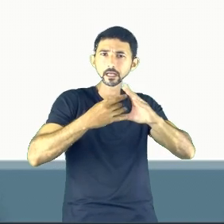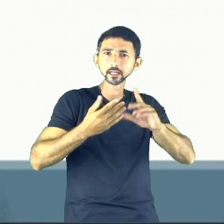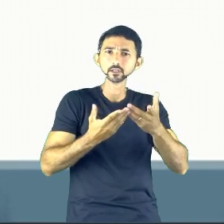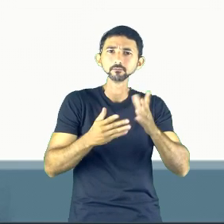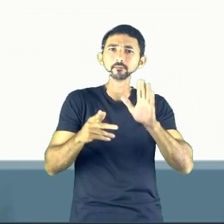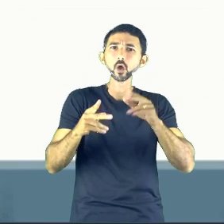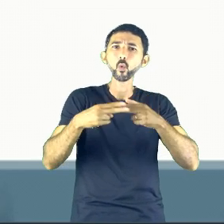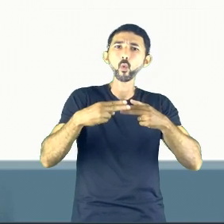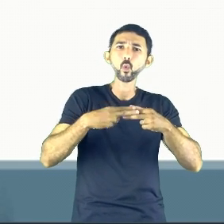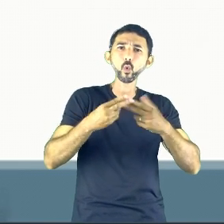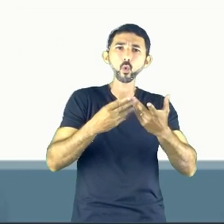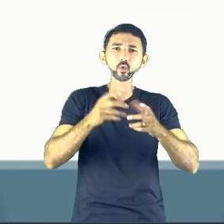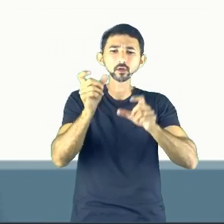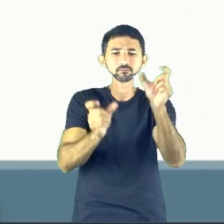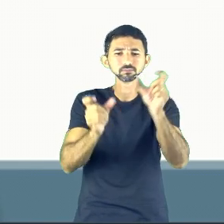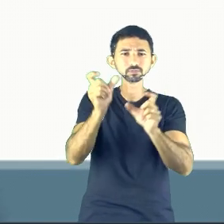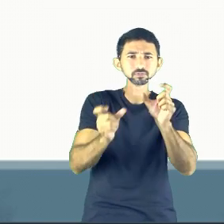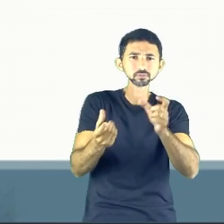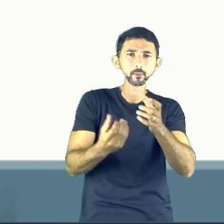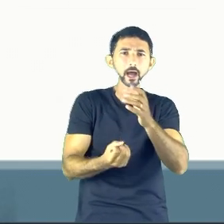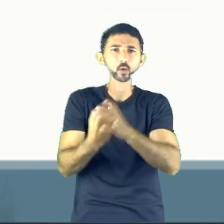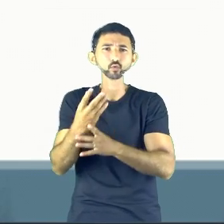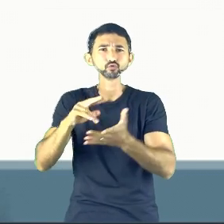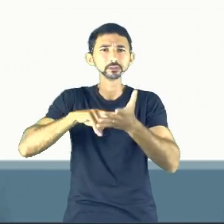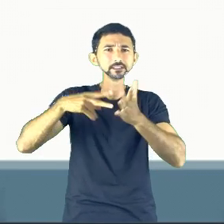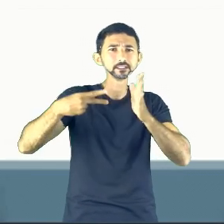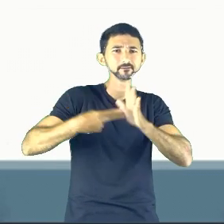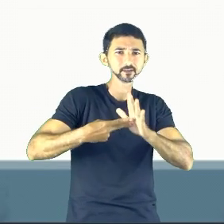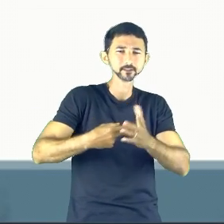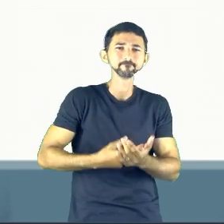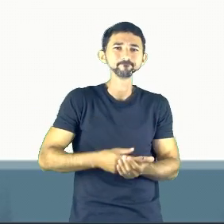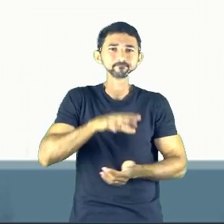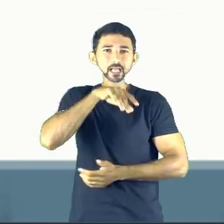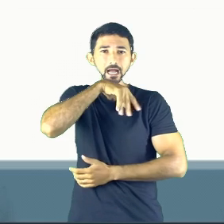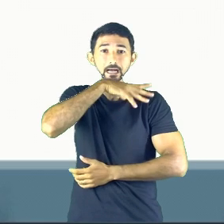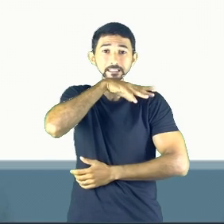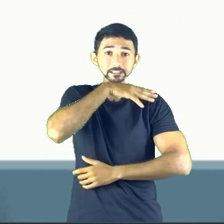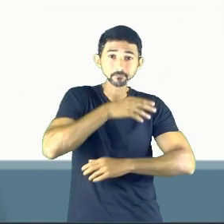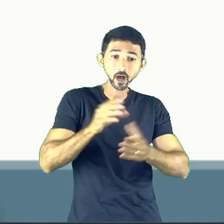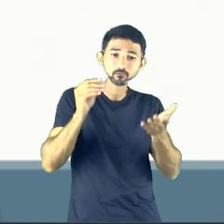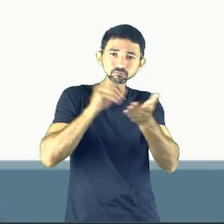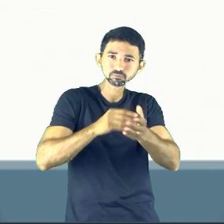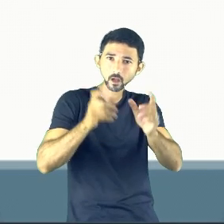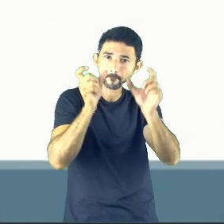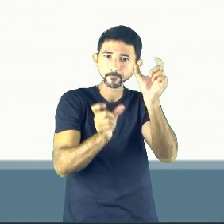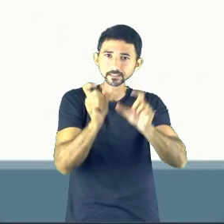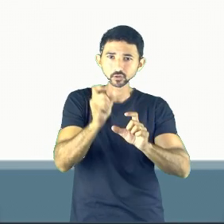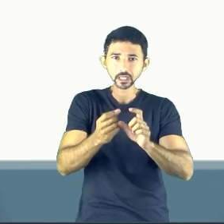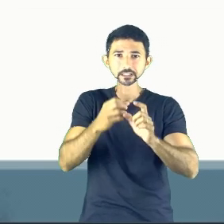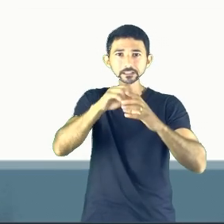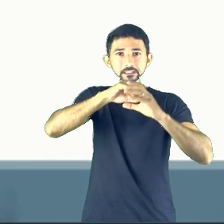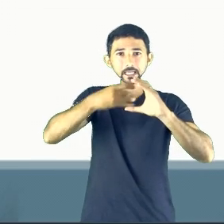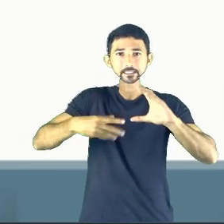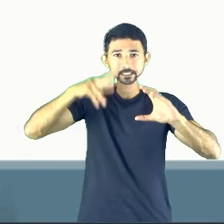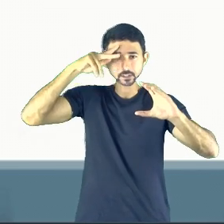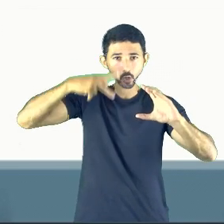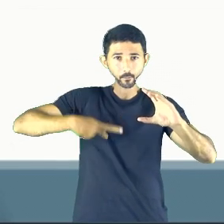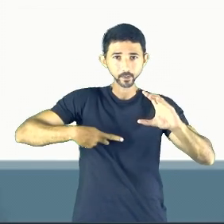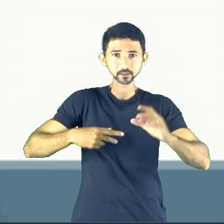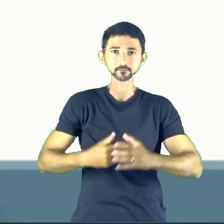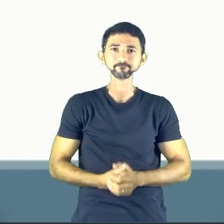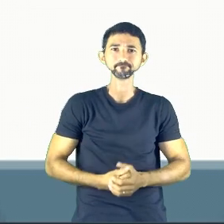caráter ficcional e que usa a alegoria para construir os seus sentidos. Os animais que são personagens